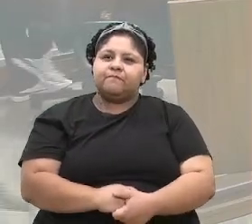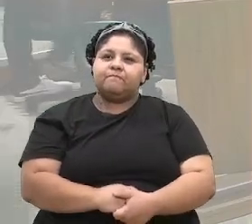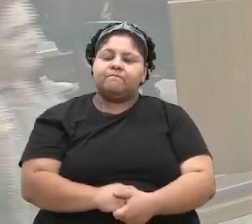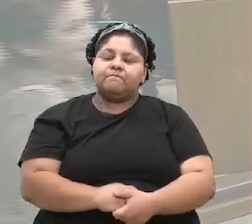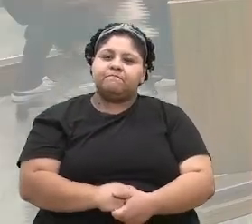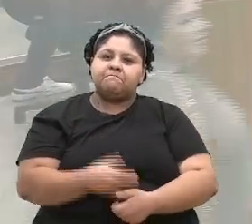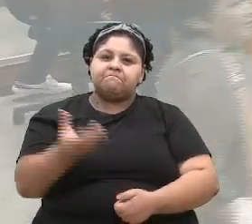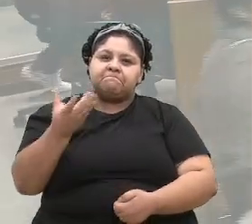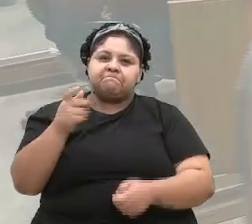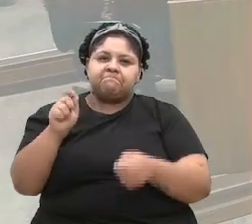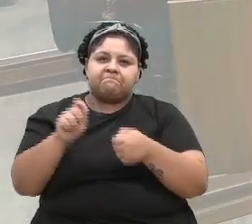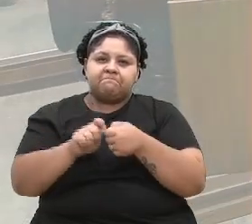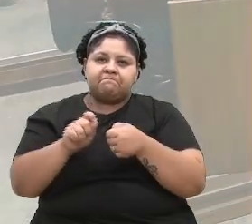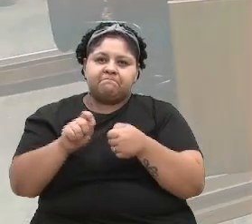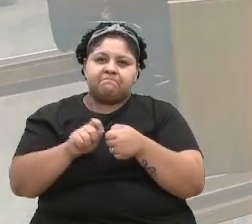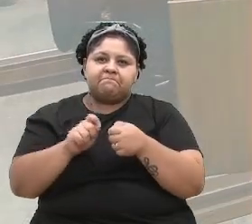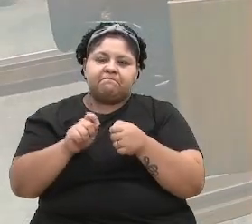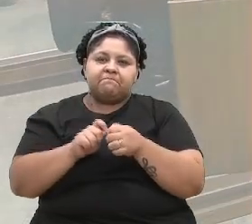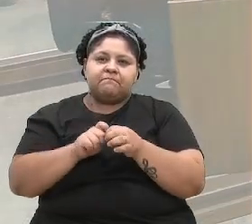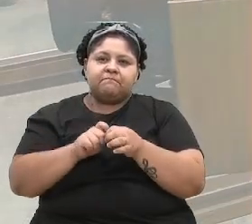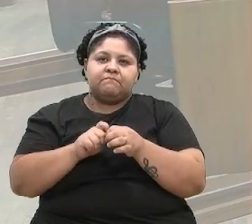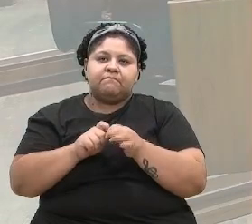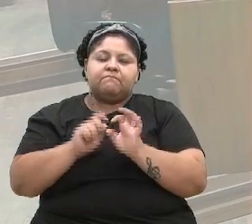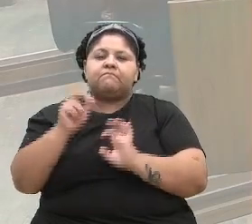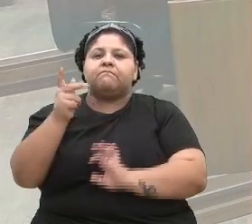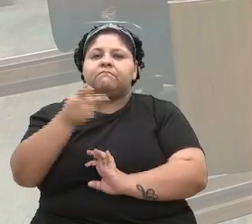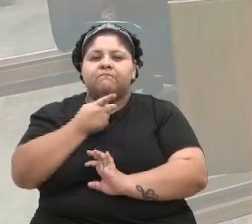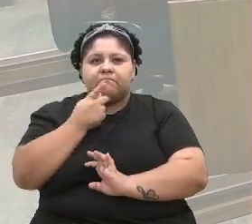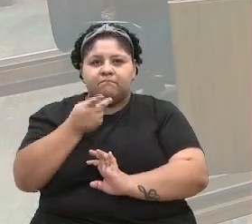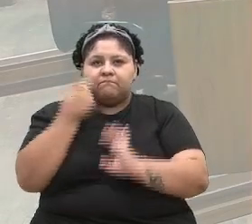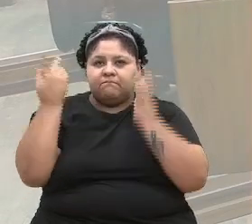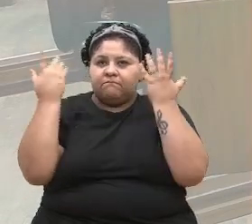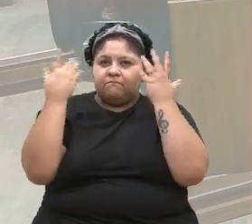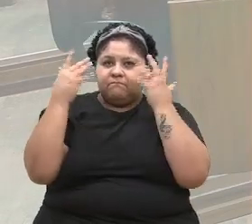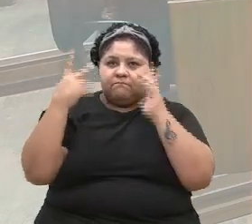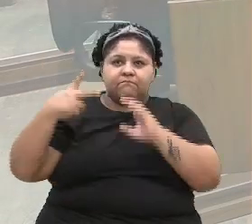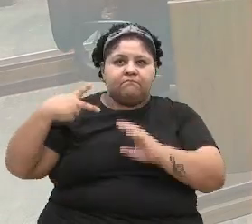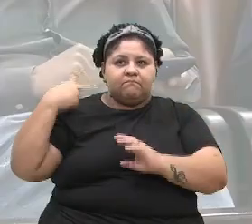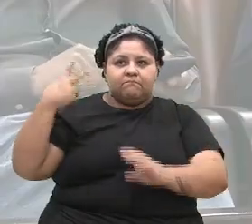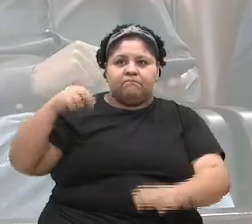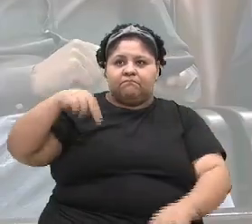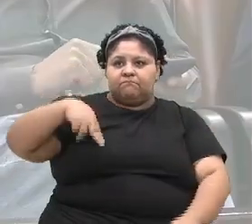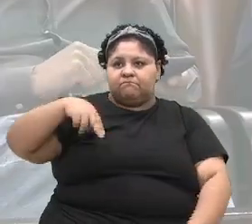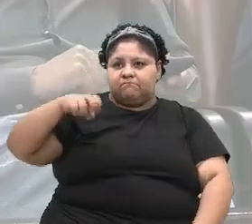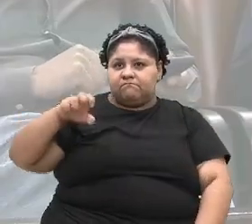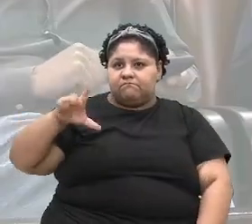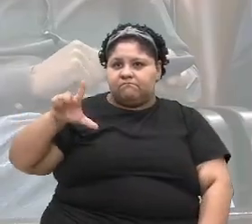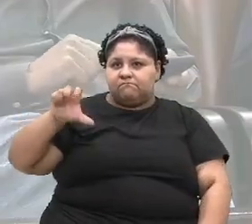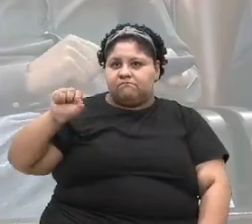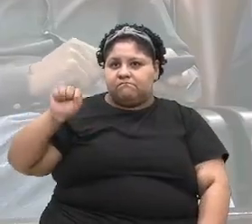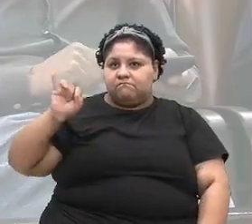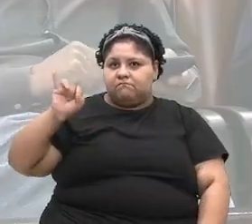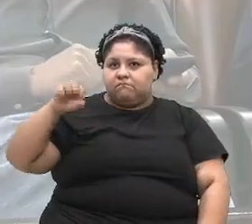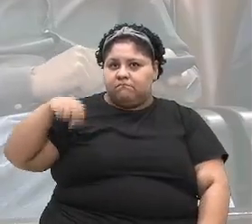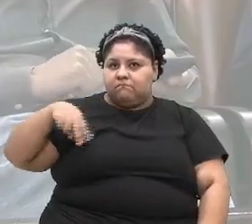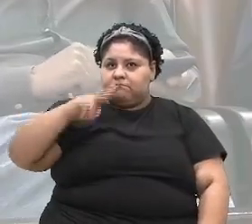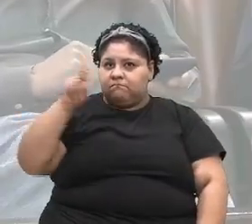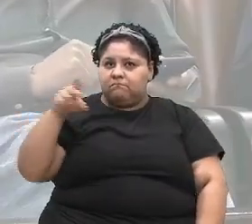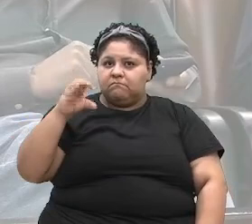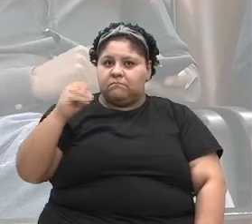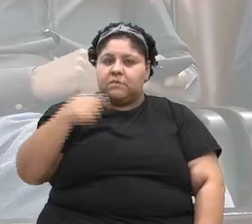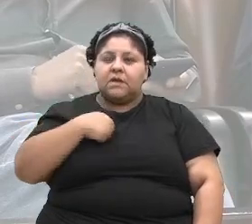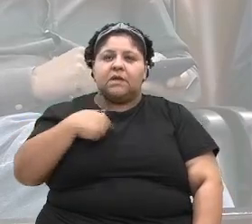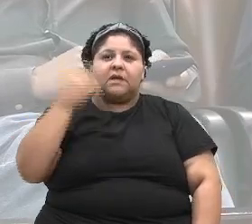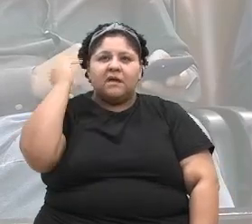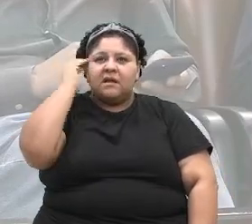fazer um voto de congratulação ao vereador Nelsinho Acioli. Quando fiquei sabendo que ele